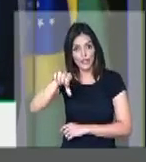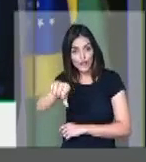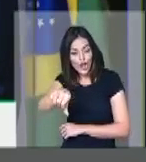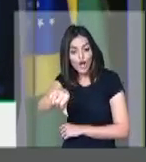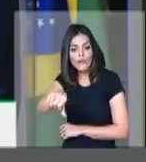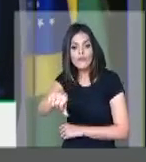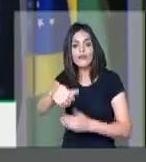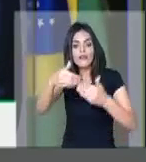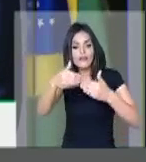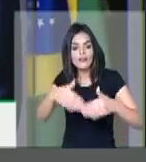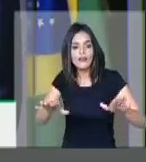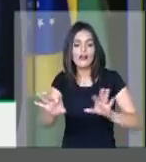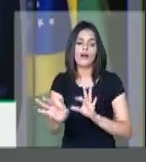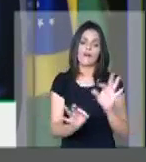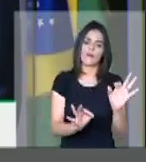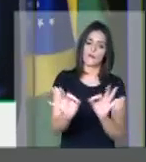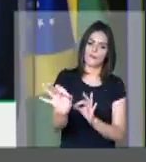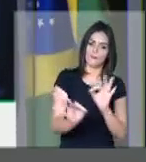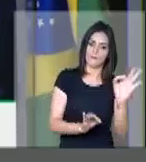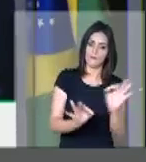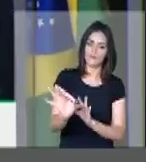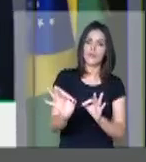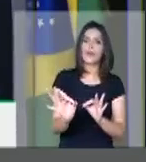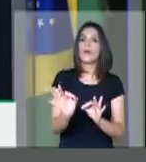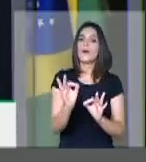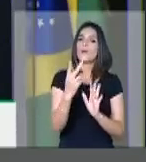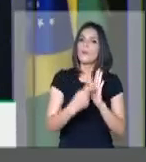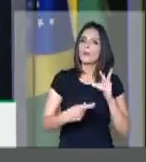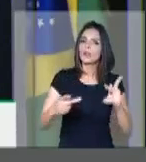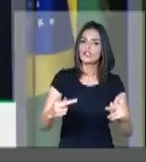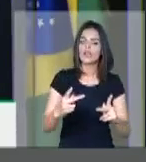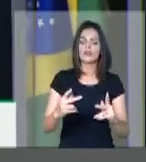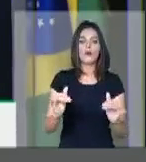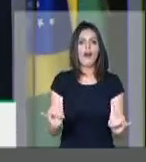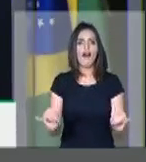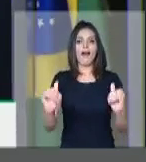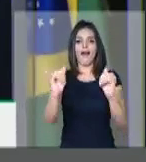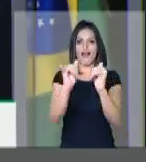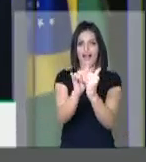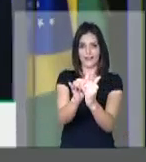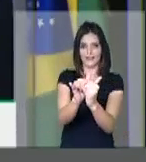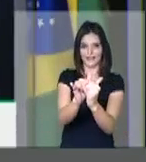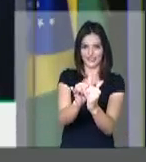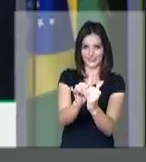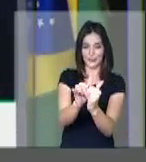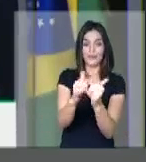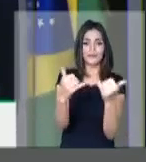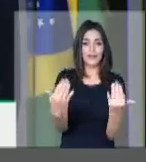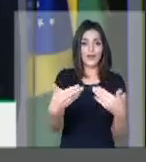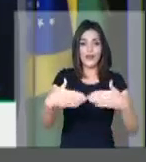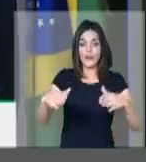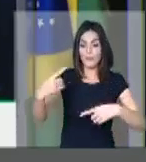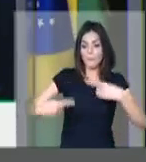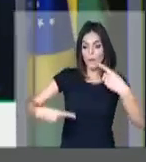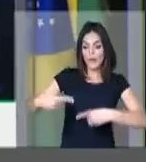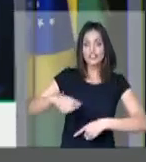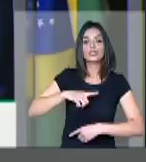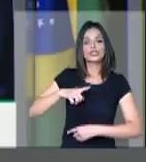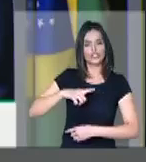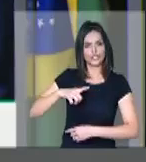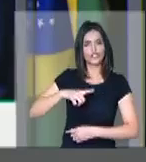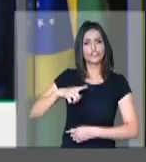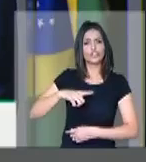a elaboração do projeto de anistia. A abertura política teve nele